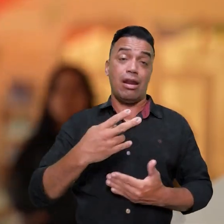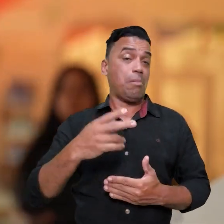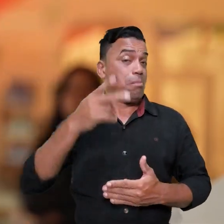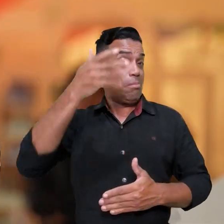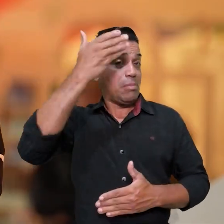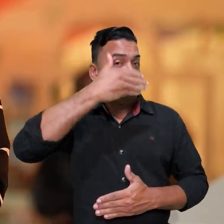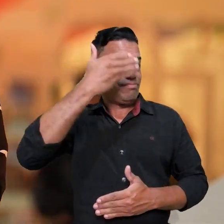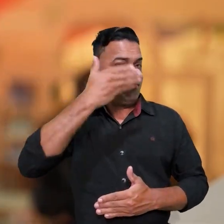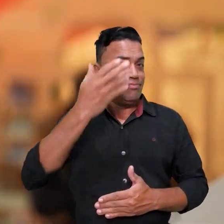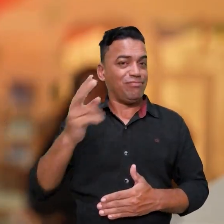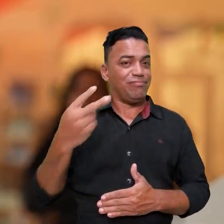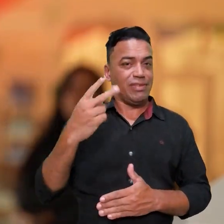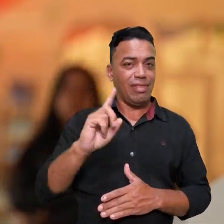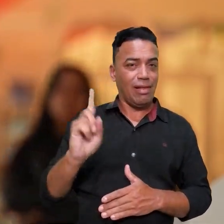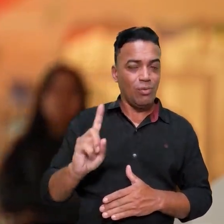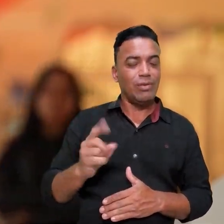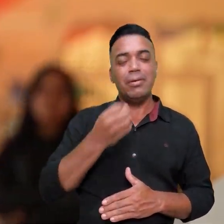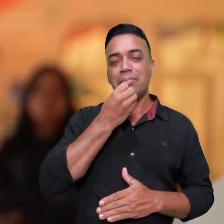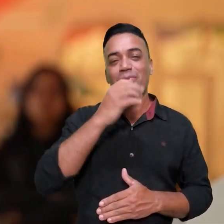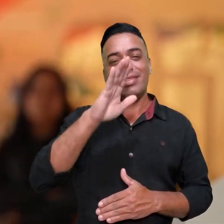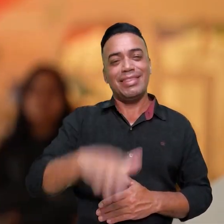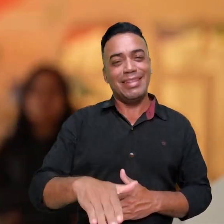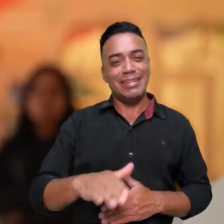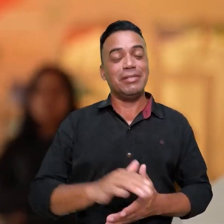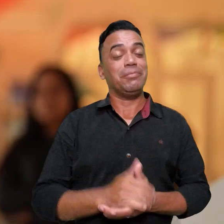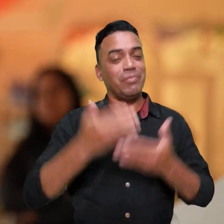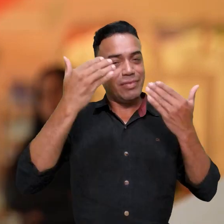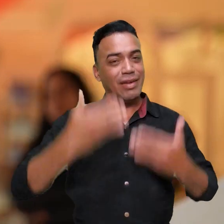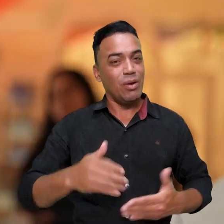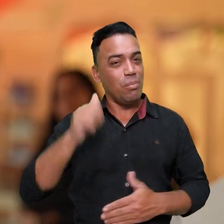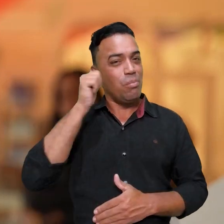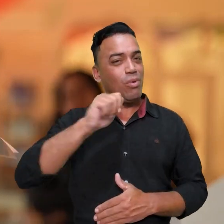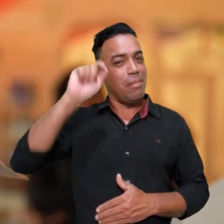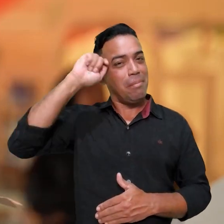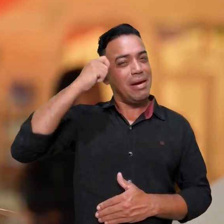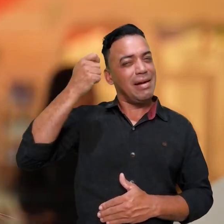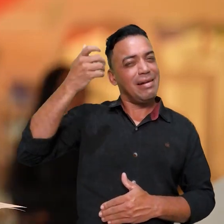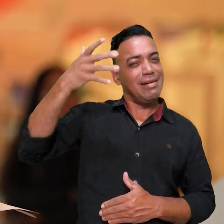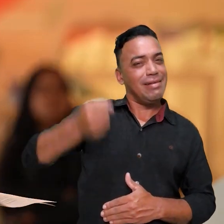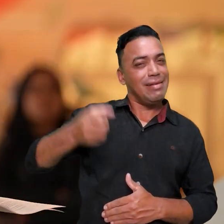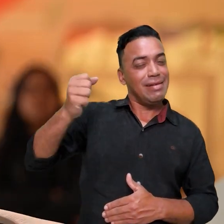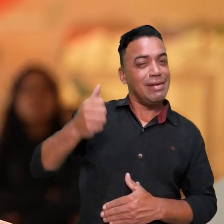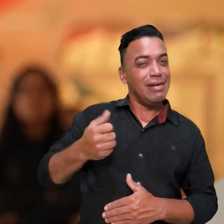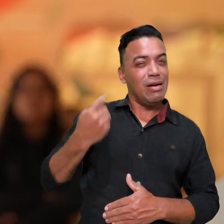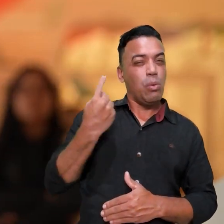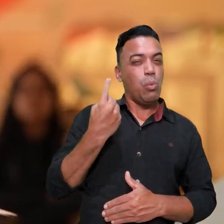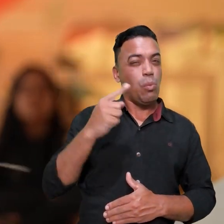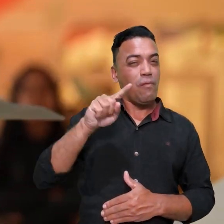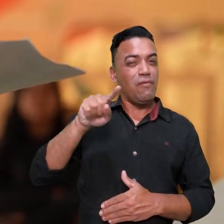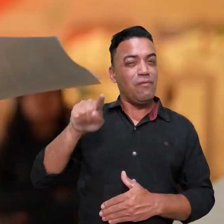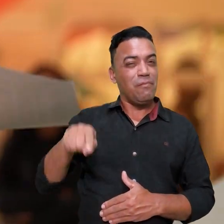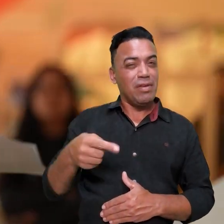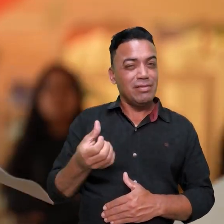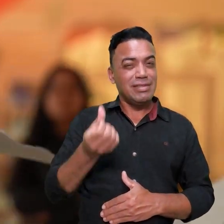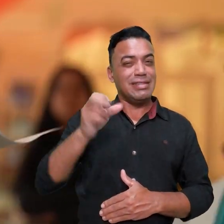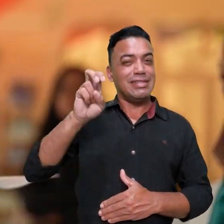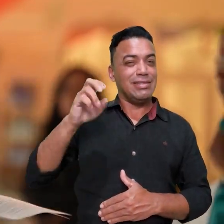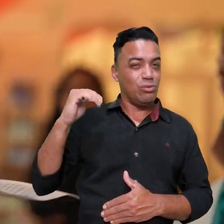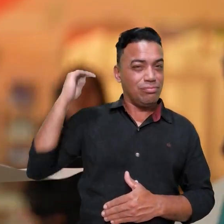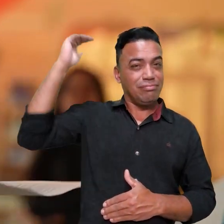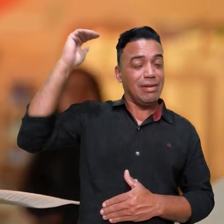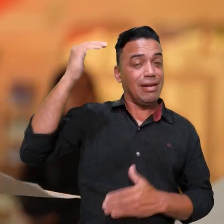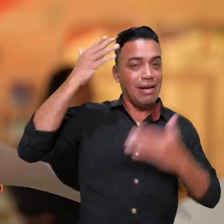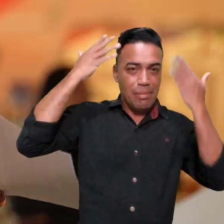ver, boa tarde. Eu sou uma mulher branca, tenho aproximadamente 1,65 m, eu tenho cabelos